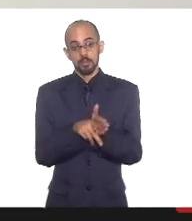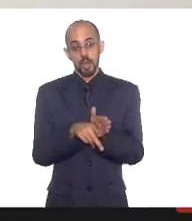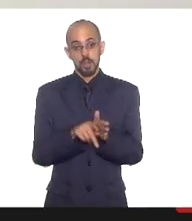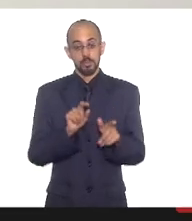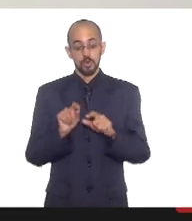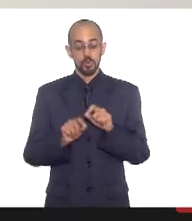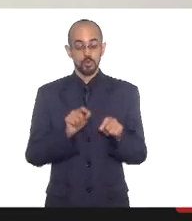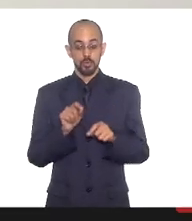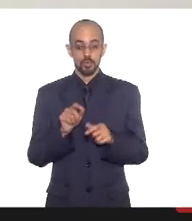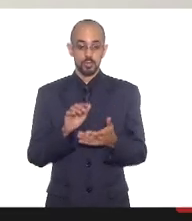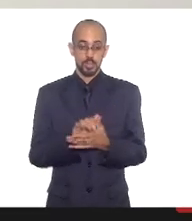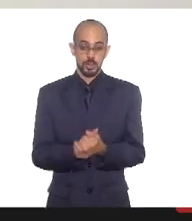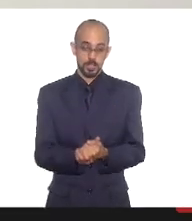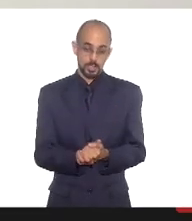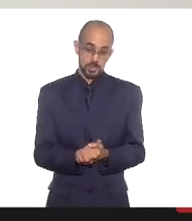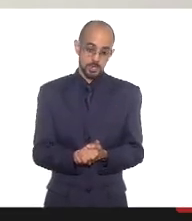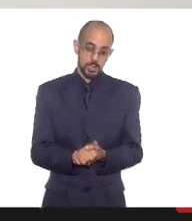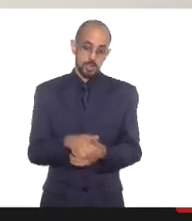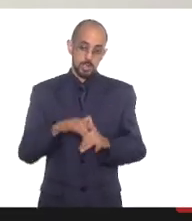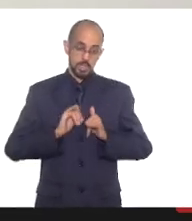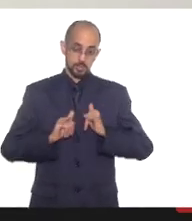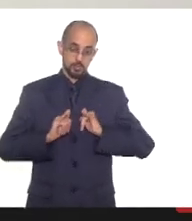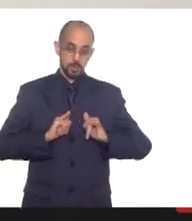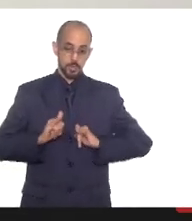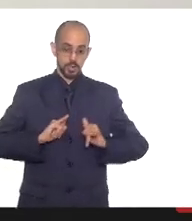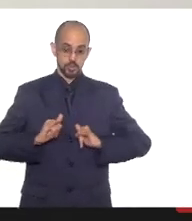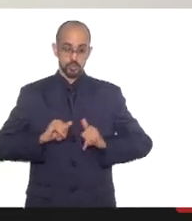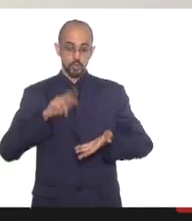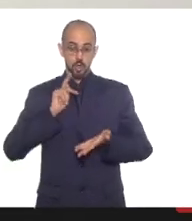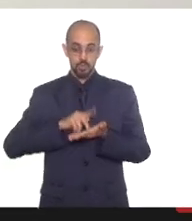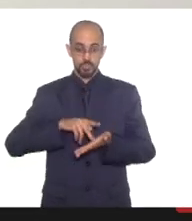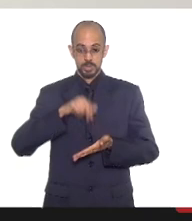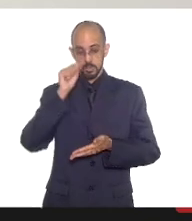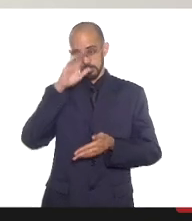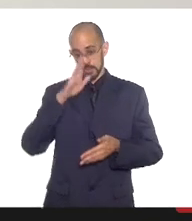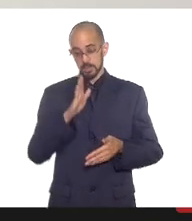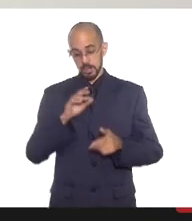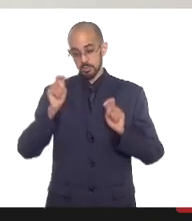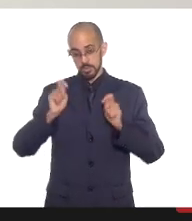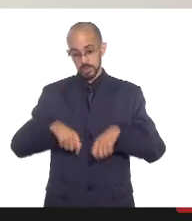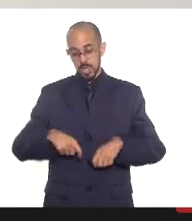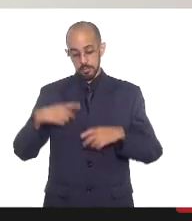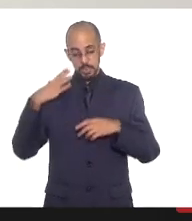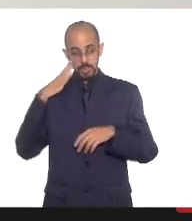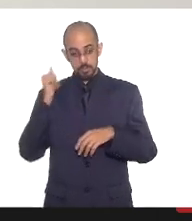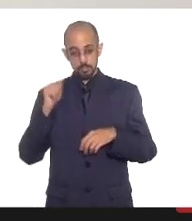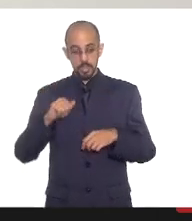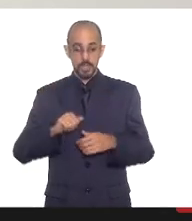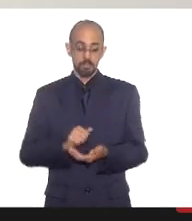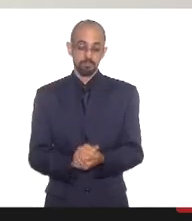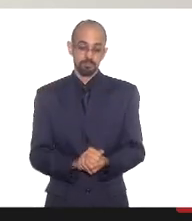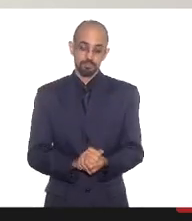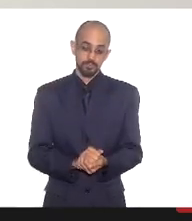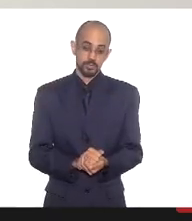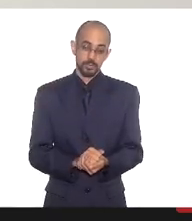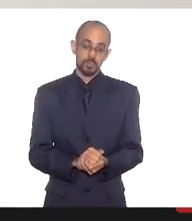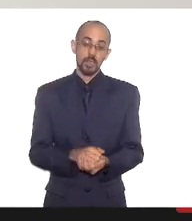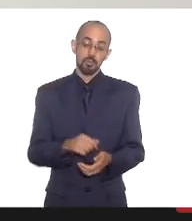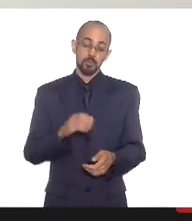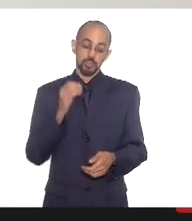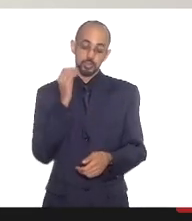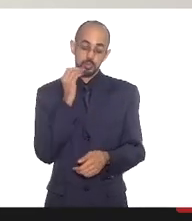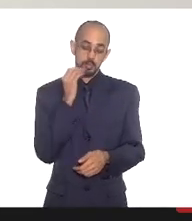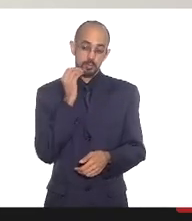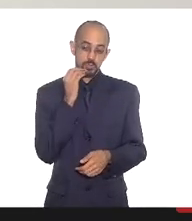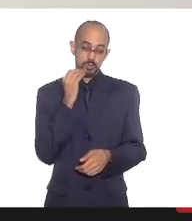enfim dos próprios dados oficiais brasileiros dá pra cruzar com quem tá perdendo a reação e daria para levantar